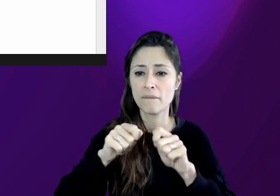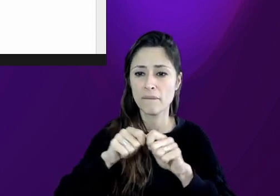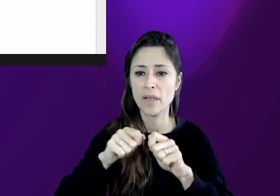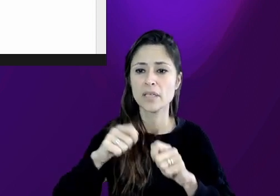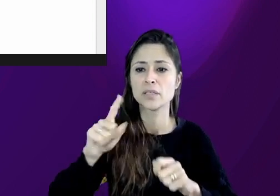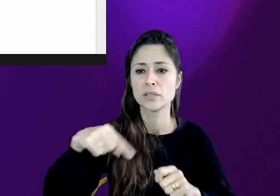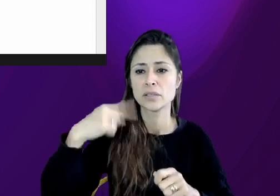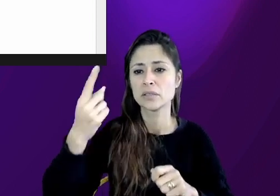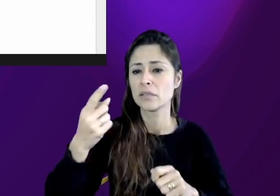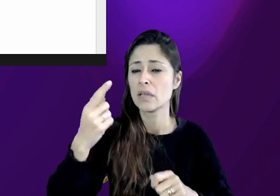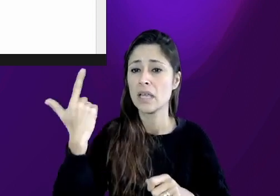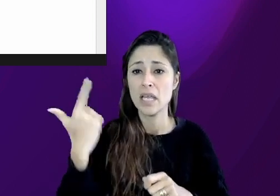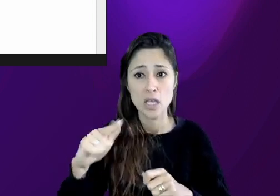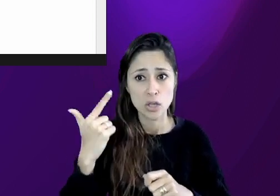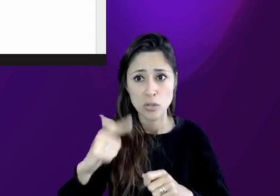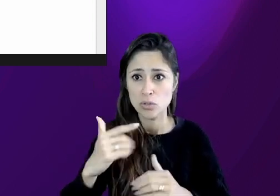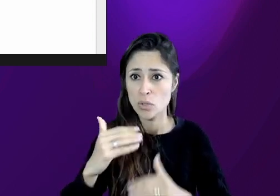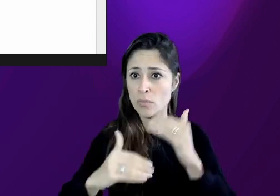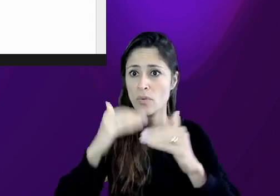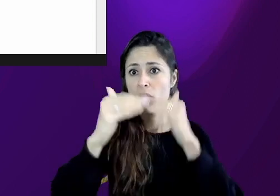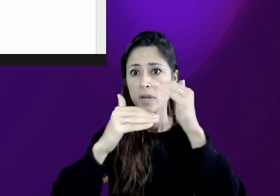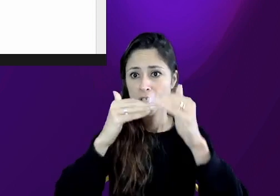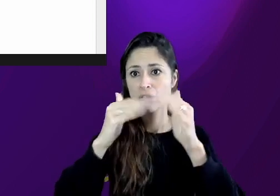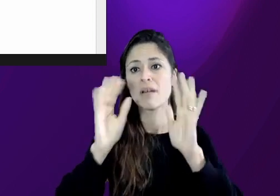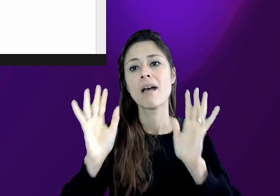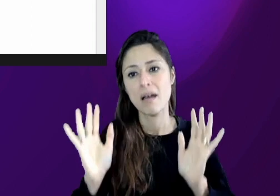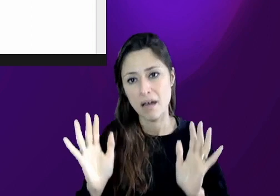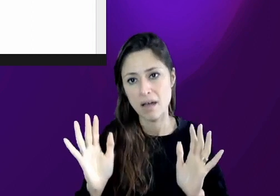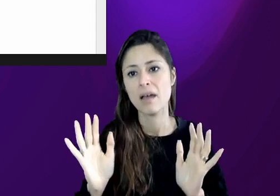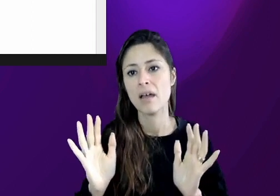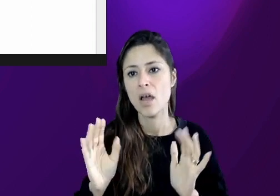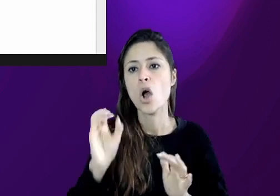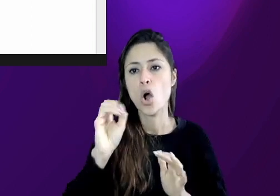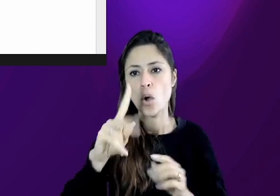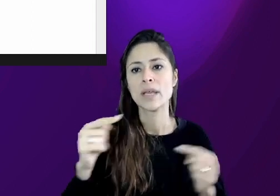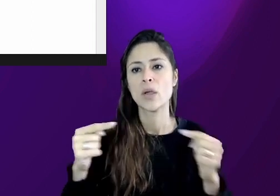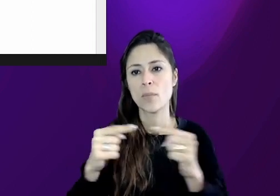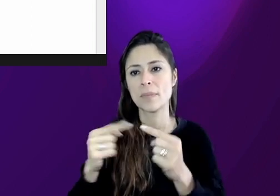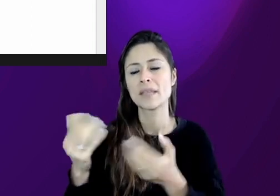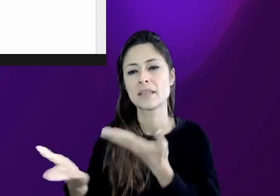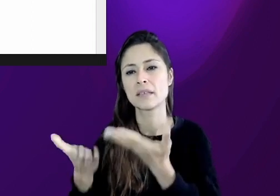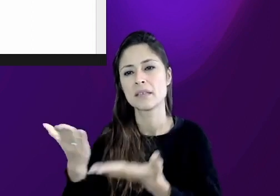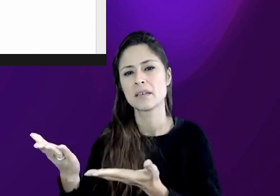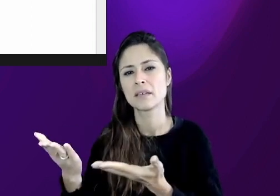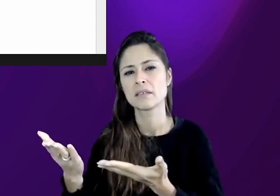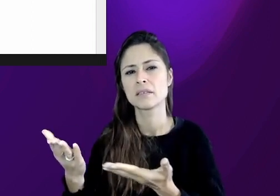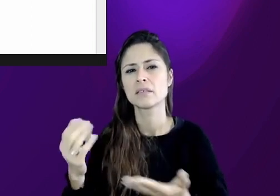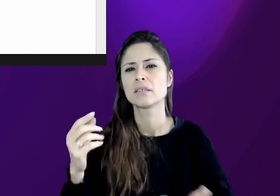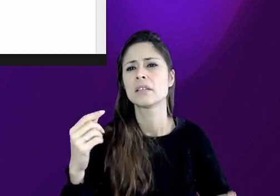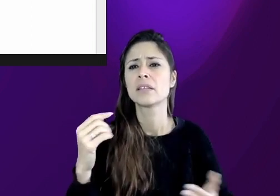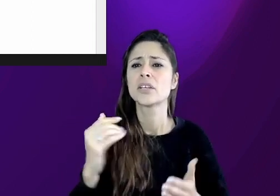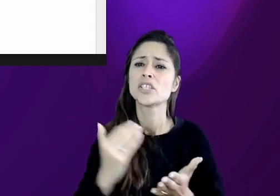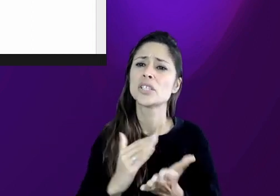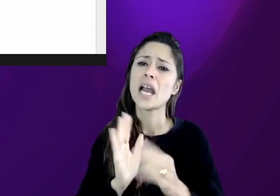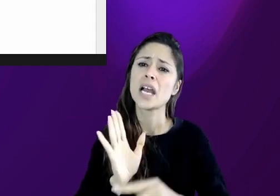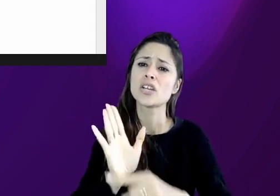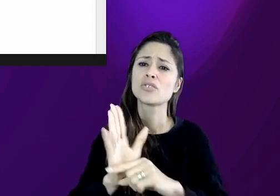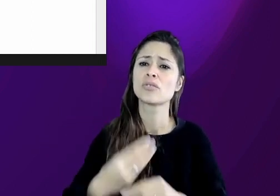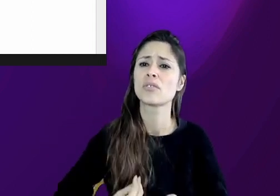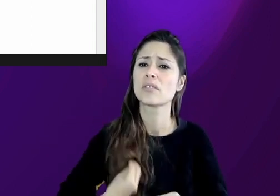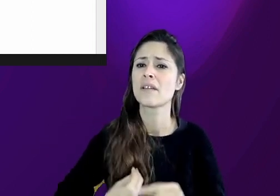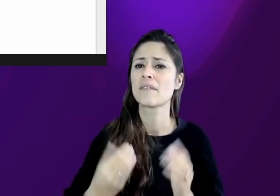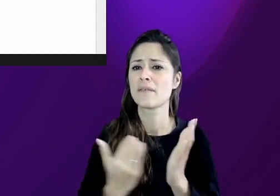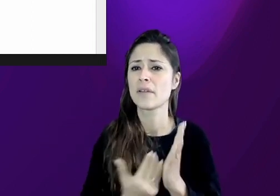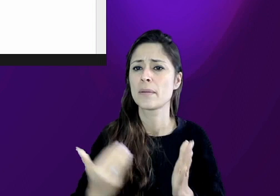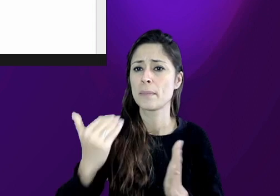não tinham progredido, aí sim eles eram randomizados para o tratamento adjuvante. Então, o que a gente vai ver é uma sobrevida grande para esses pacientes. Já nos